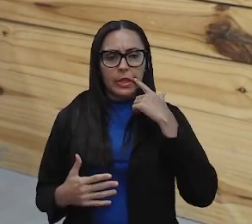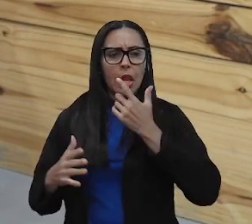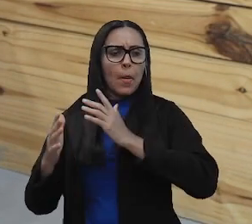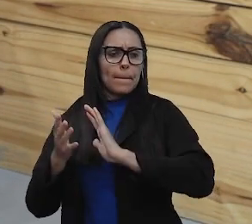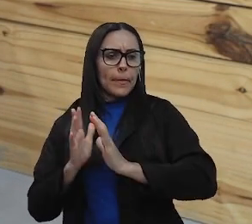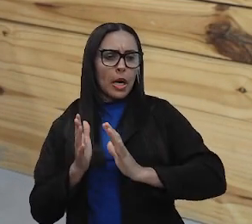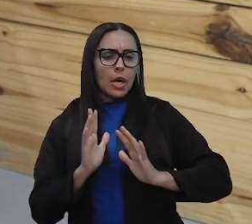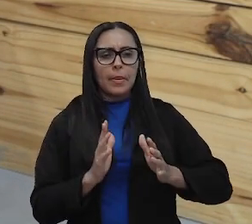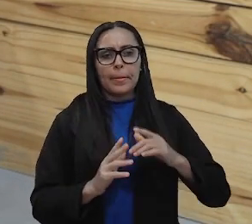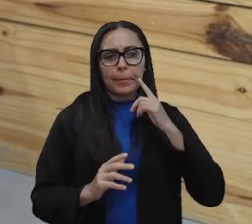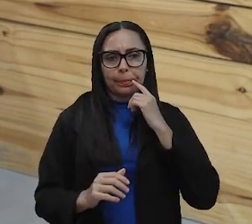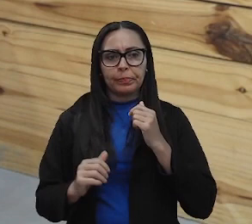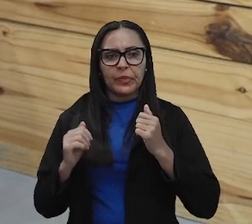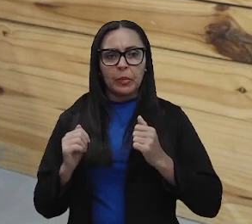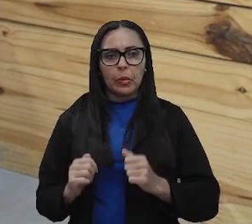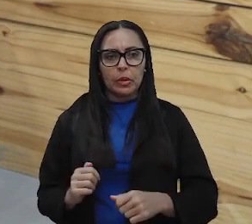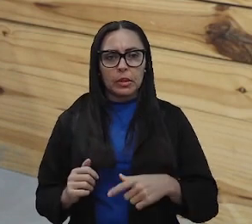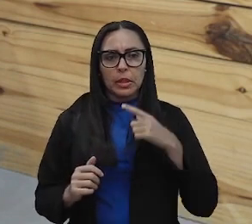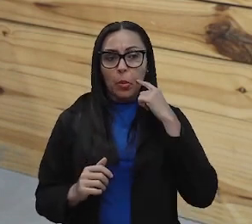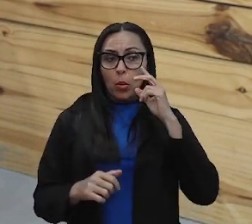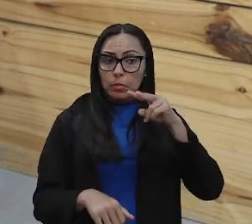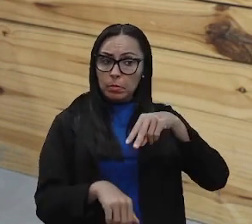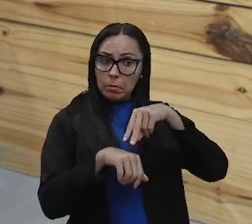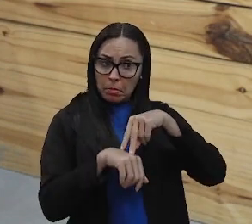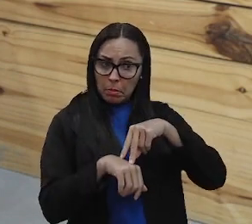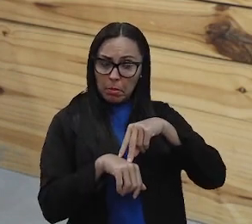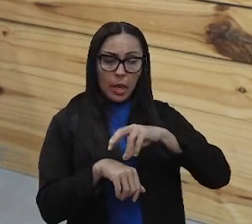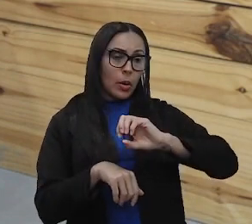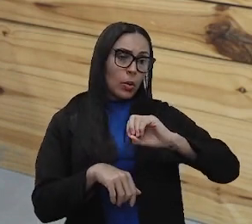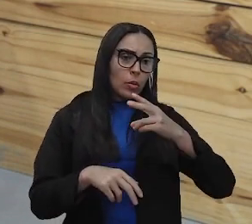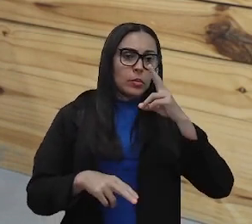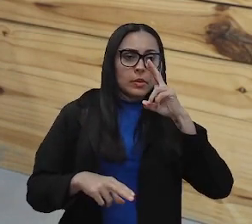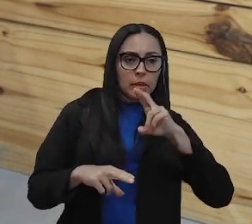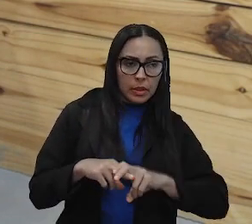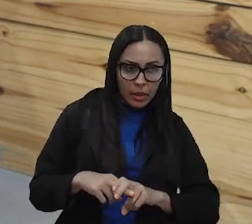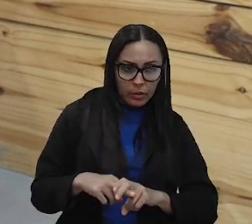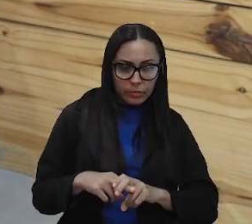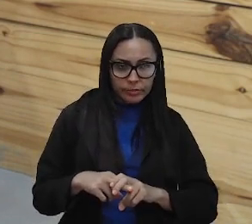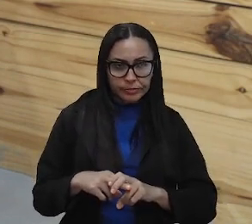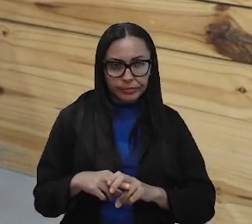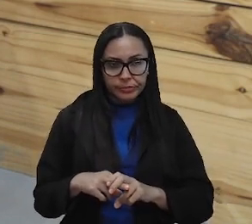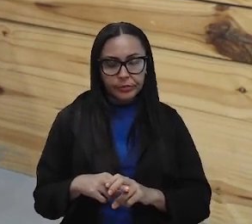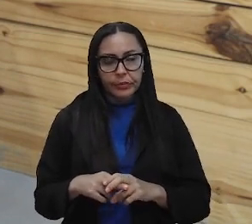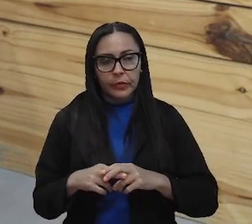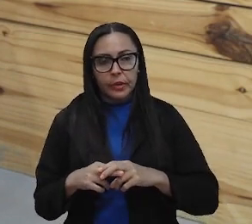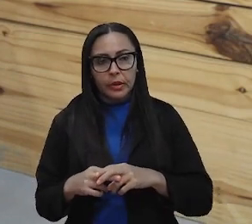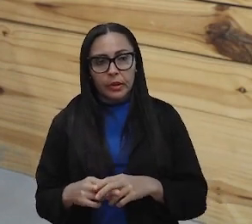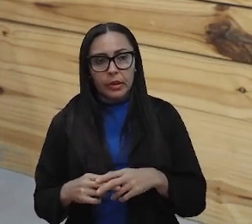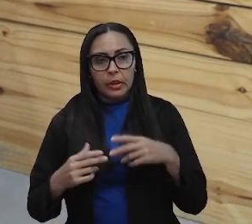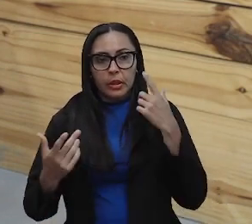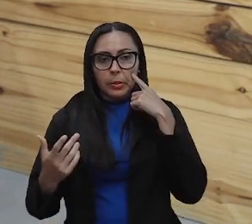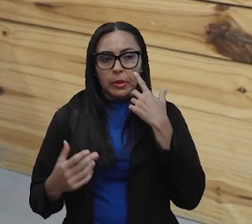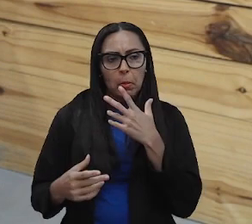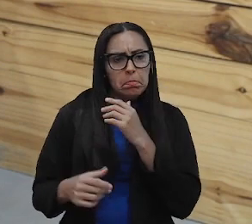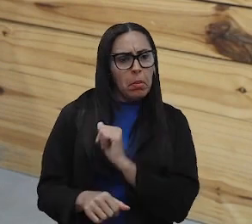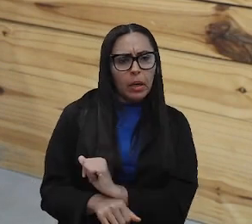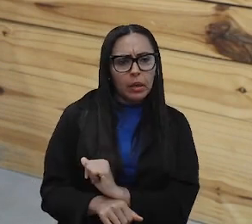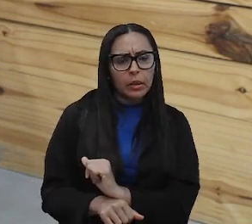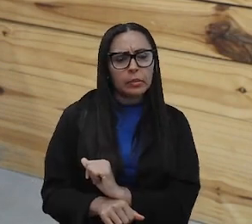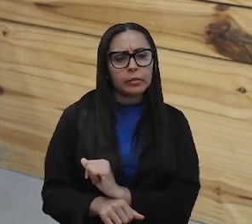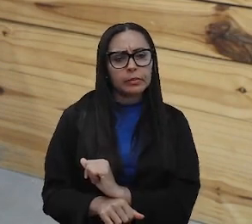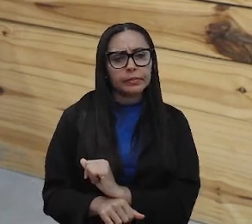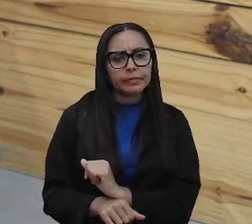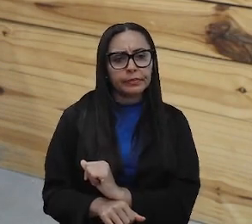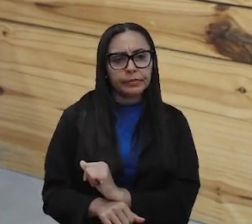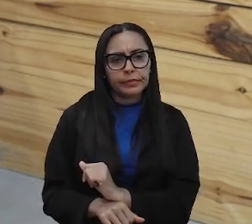ser numa posição em pé ou sentado. Sim. Numa posição estática. Verdade. Onde